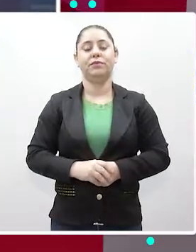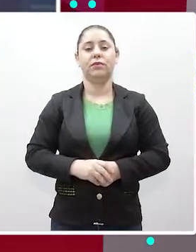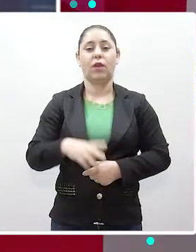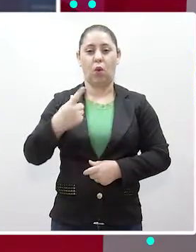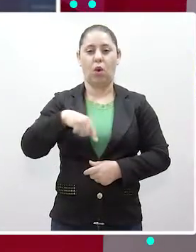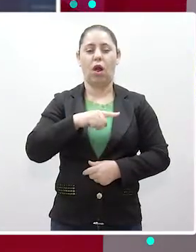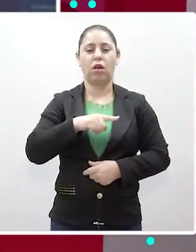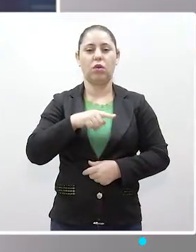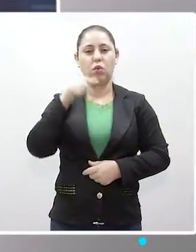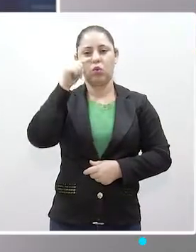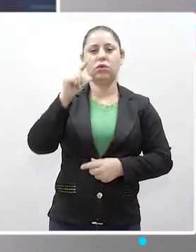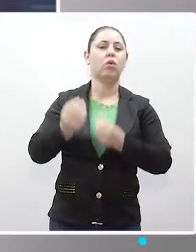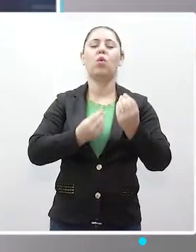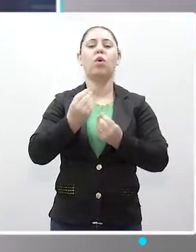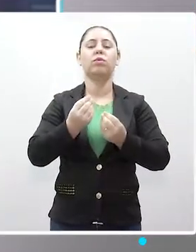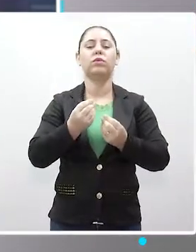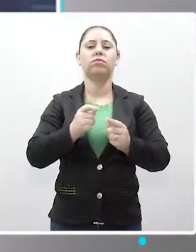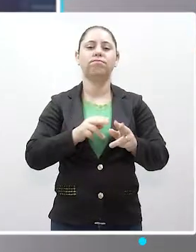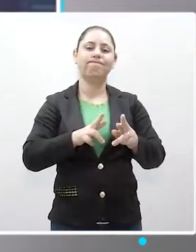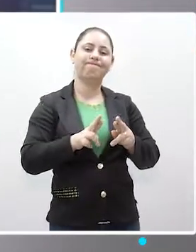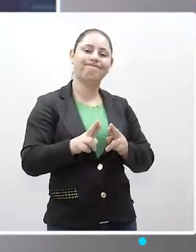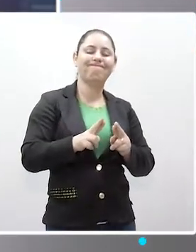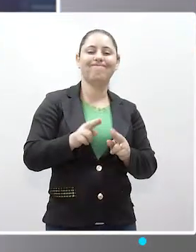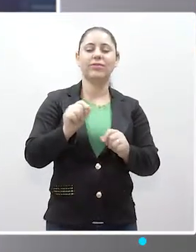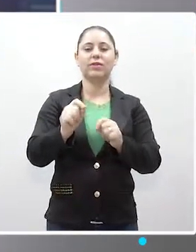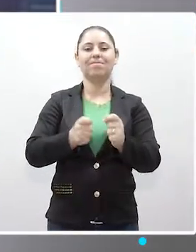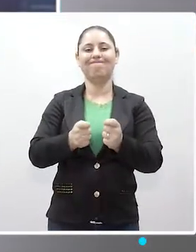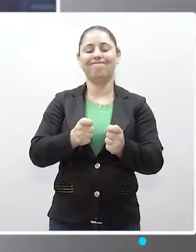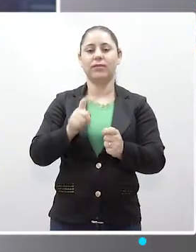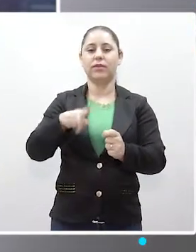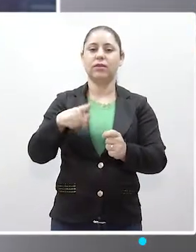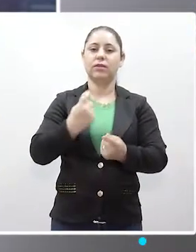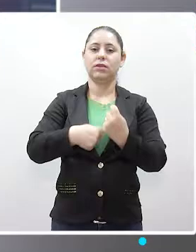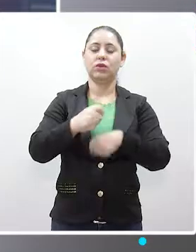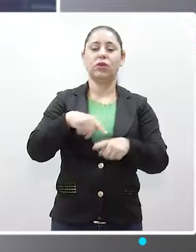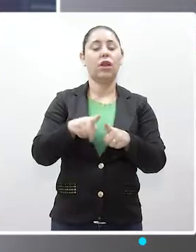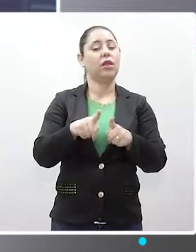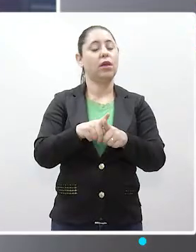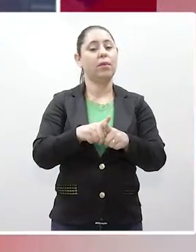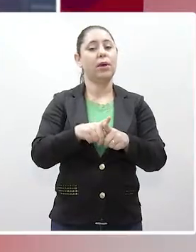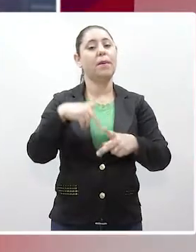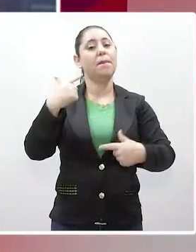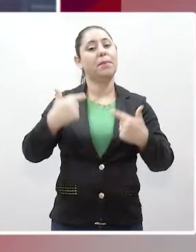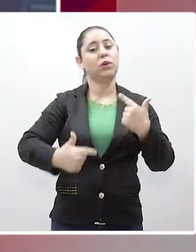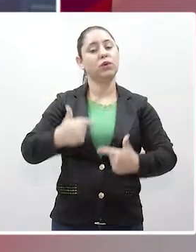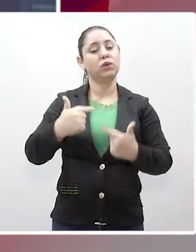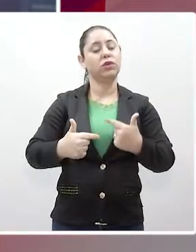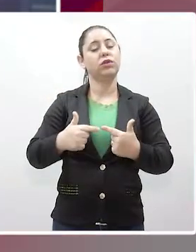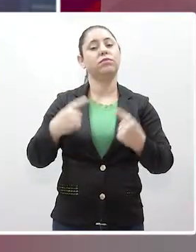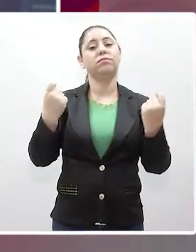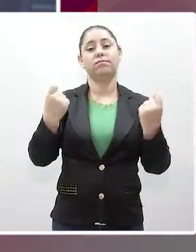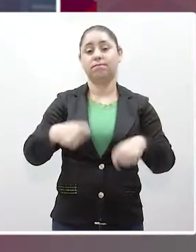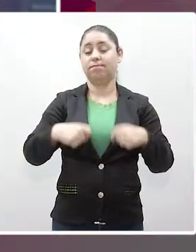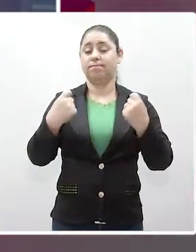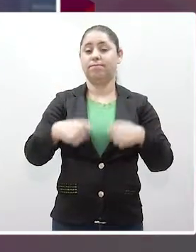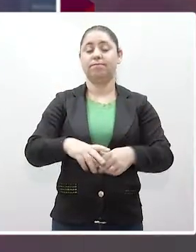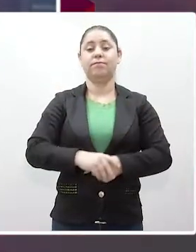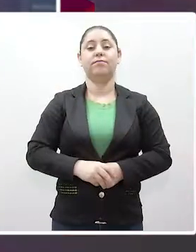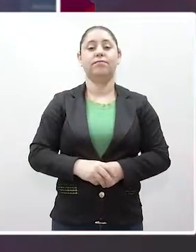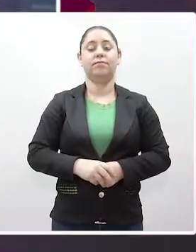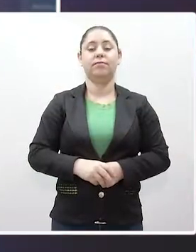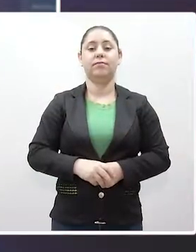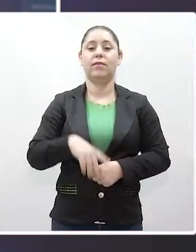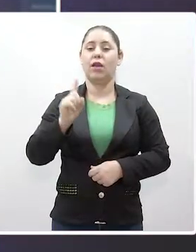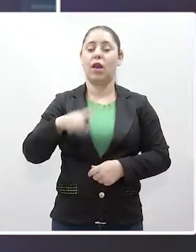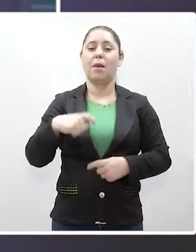vai conseguir controlando a economia e com políticas de fomento, né? É